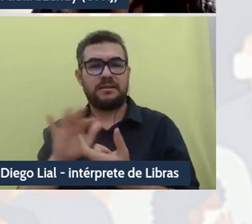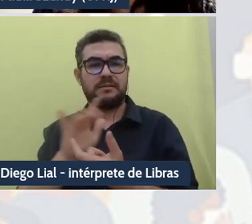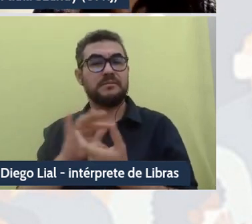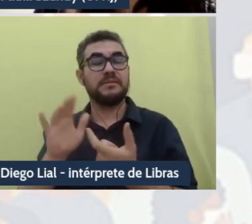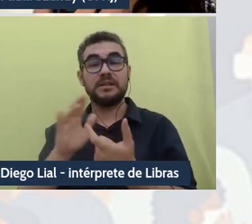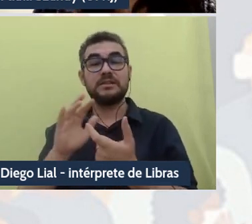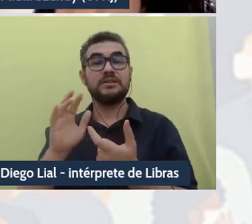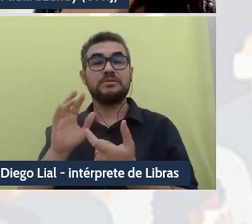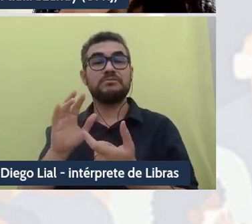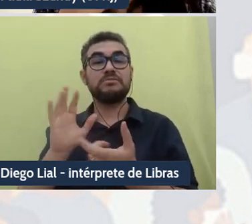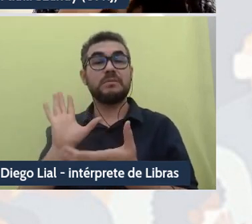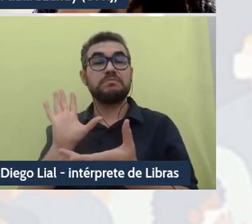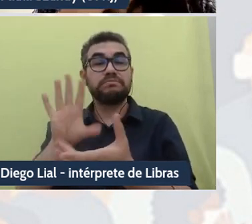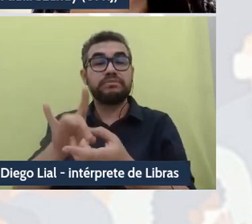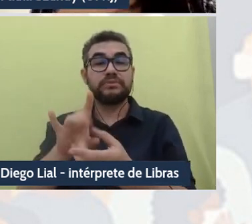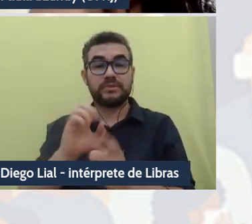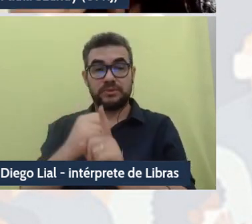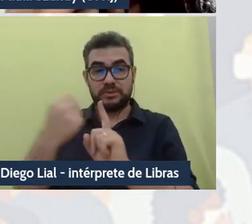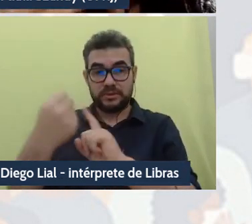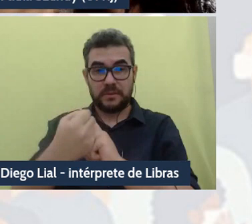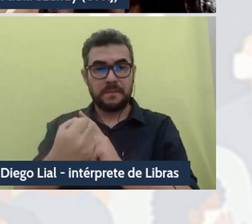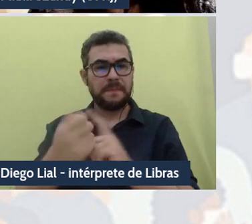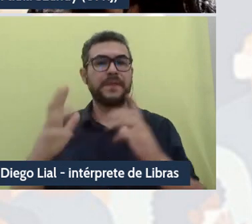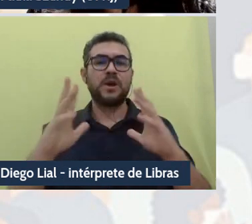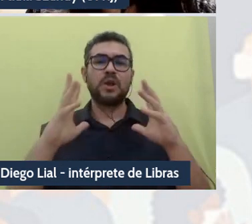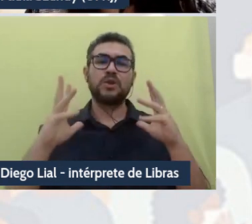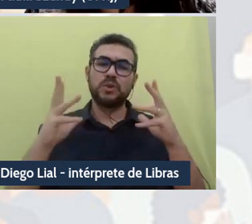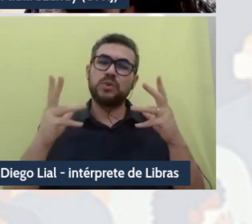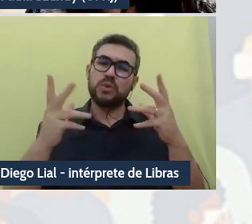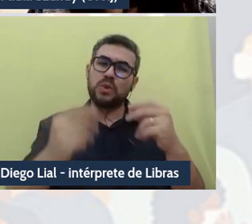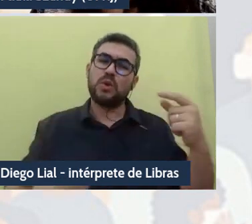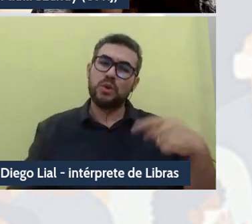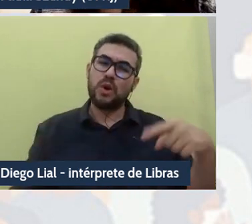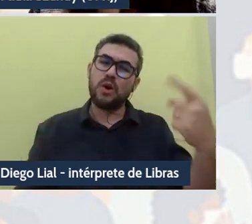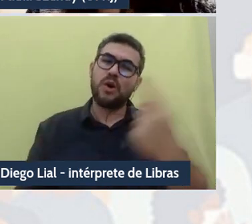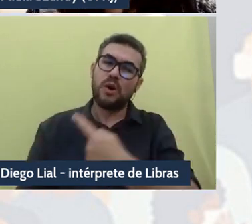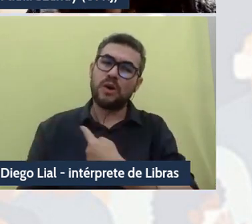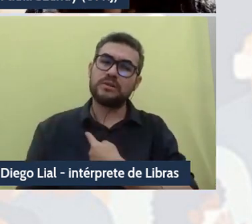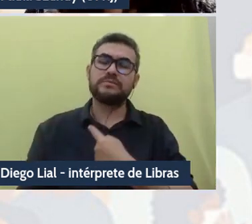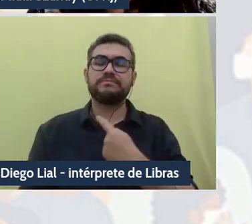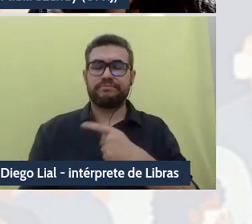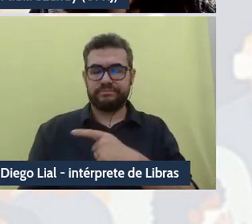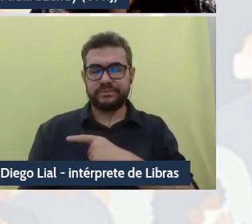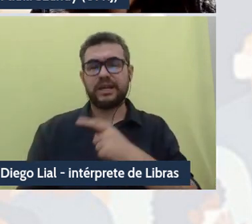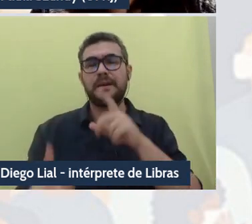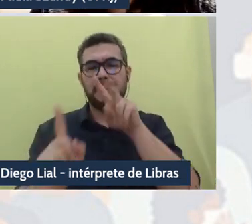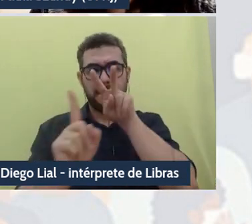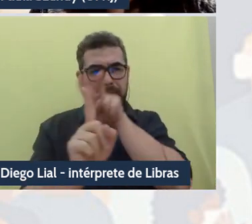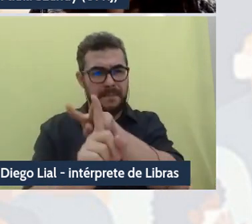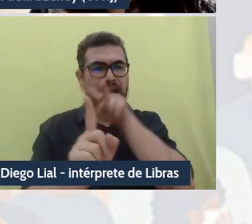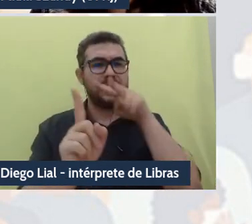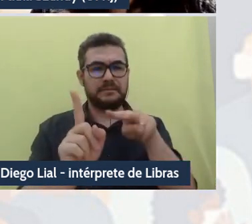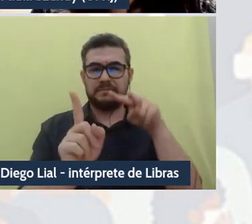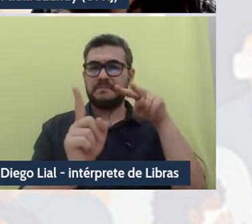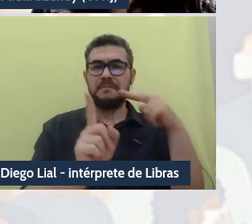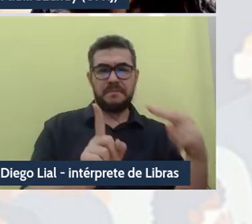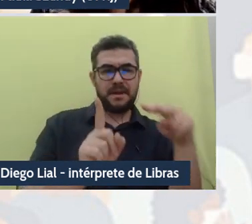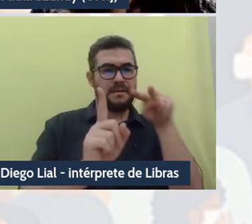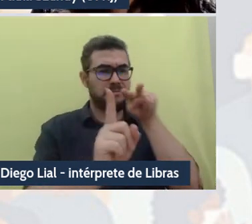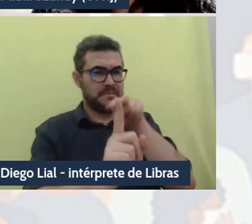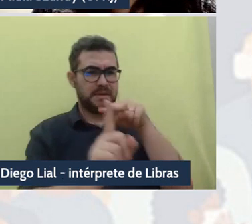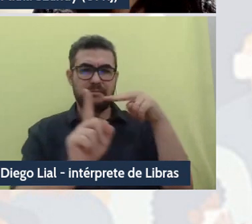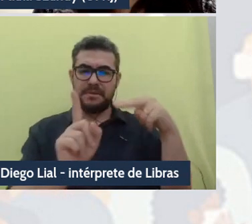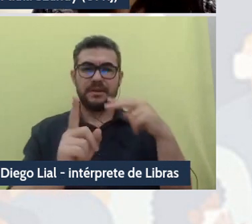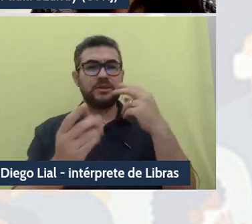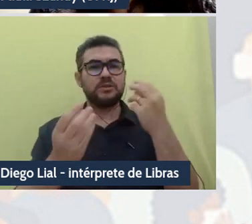temos perspectivas sobre as línguas, as linguagens que orientam as nossas interações no